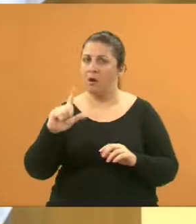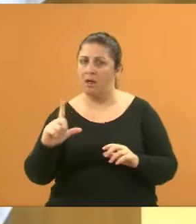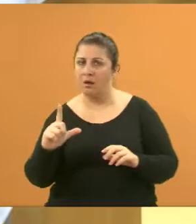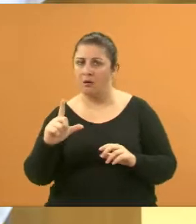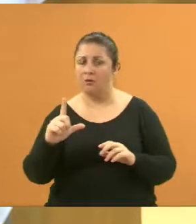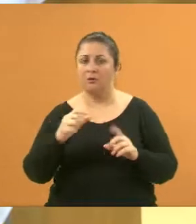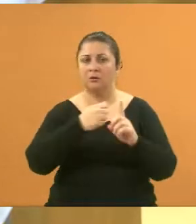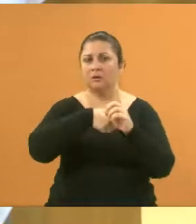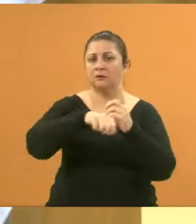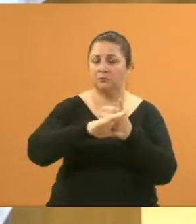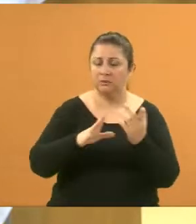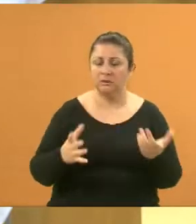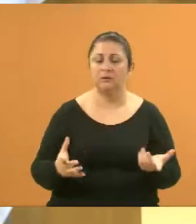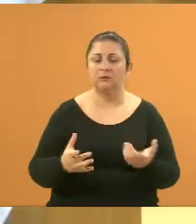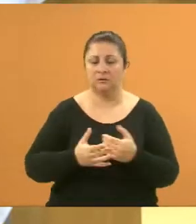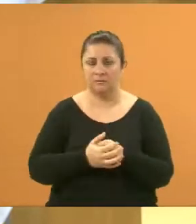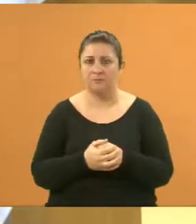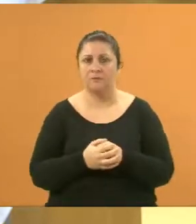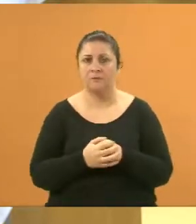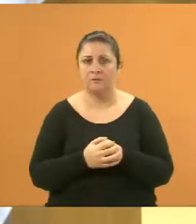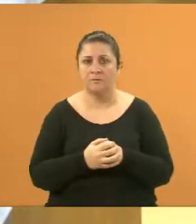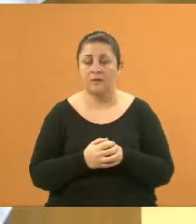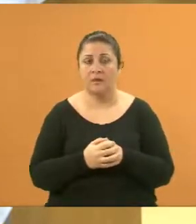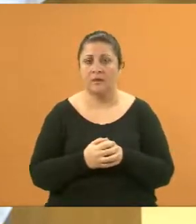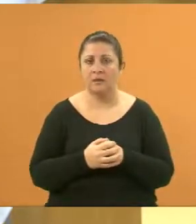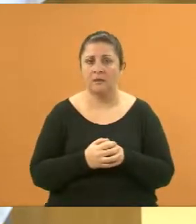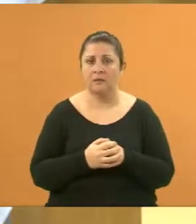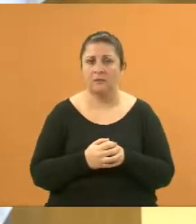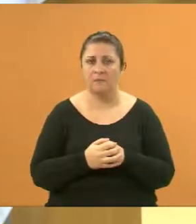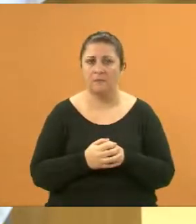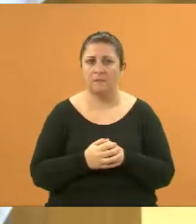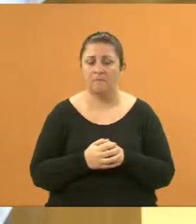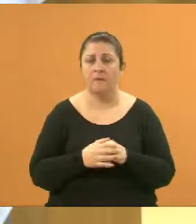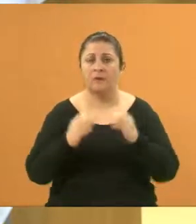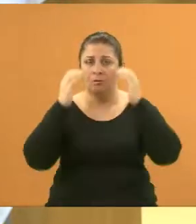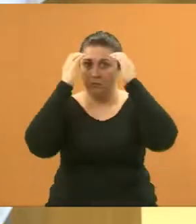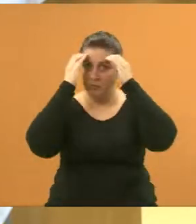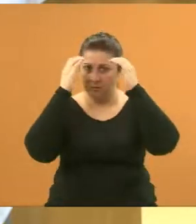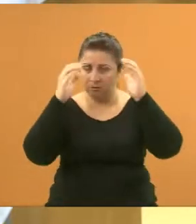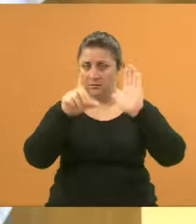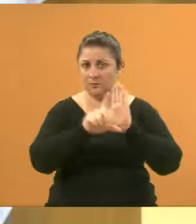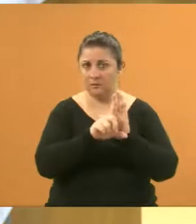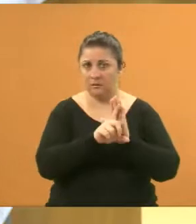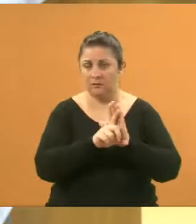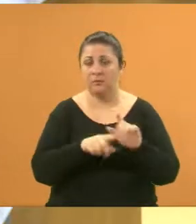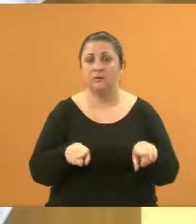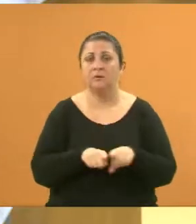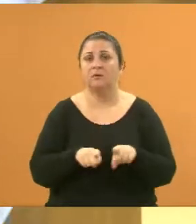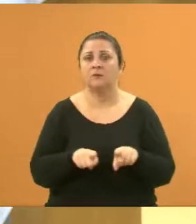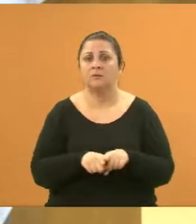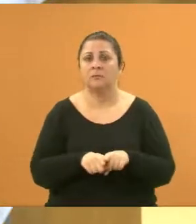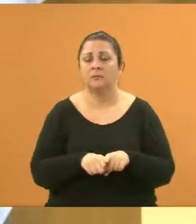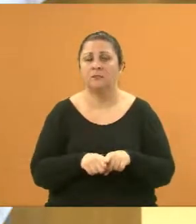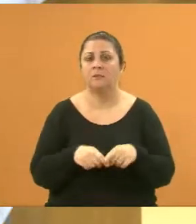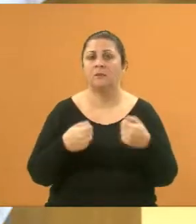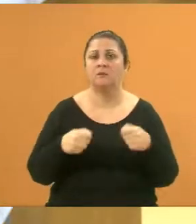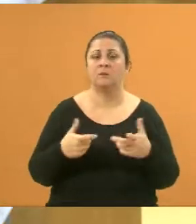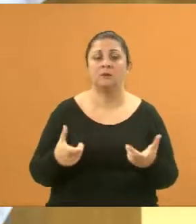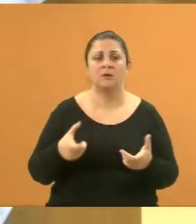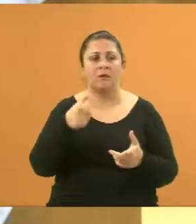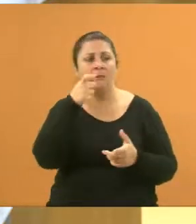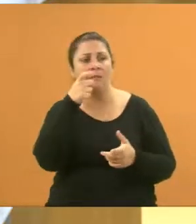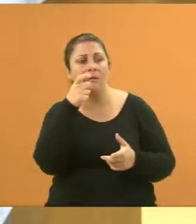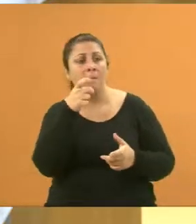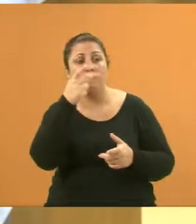que prevê que a administração pública, além de seguir o que a lei determina, deve pautar sua conduta na moral